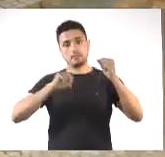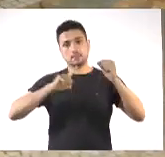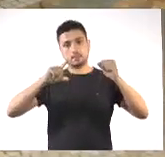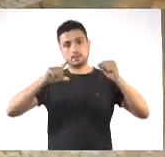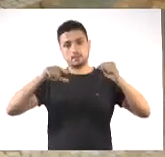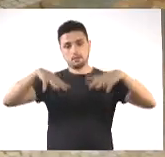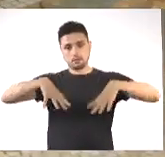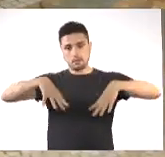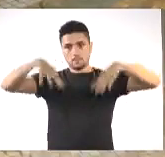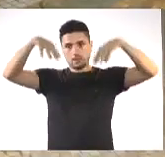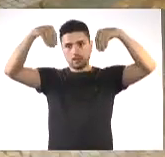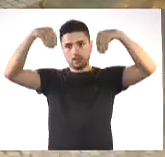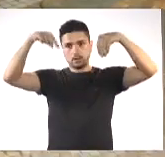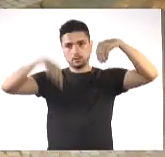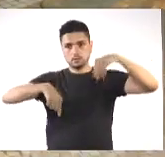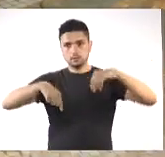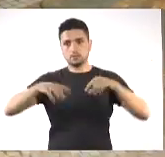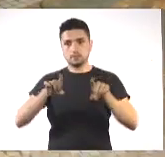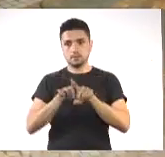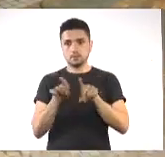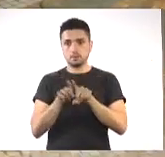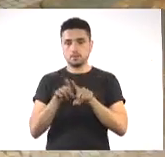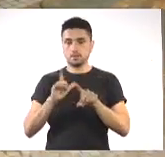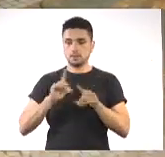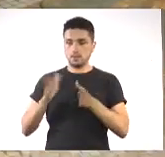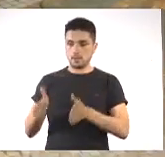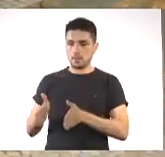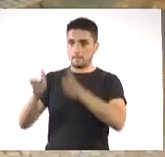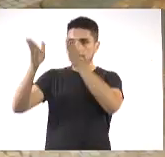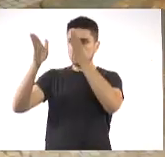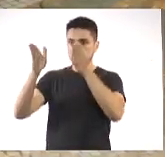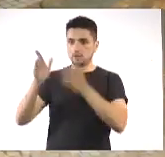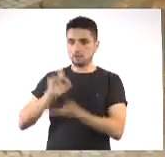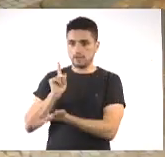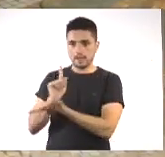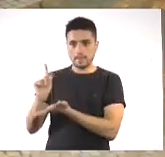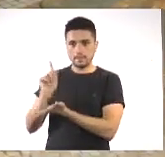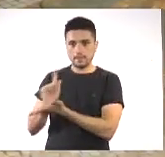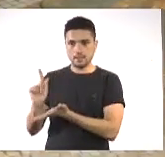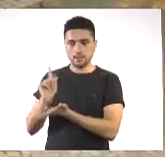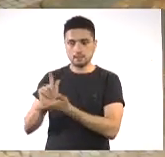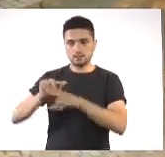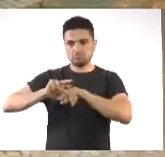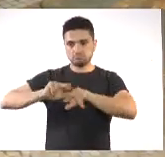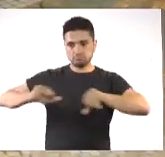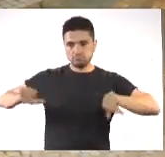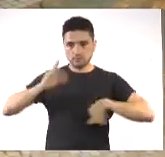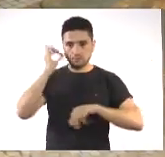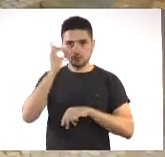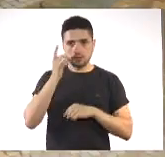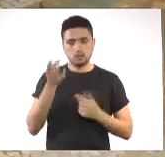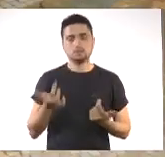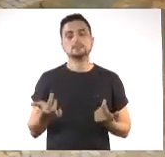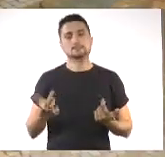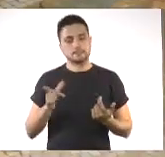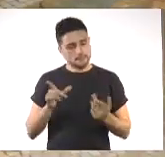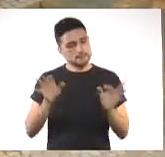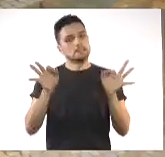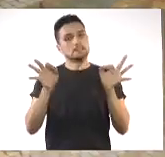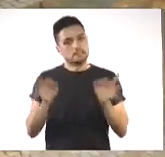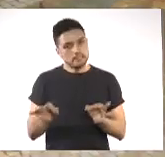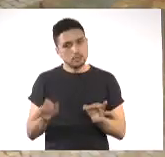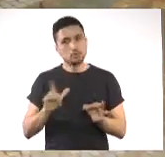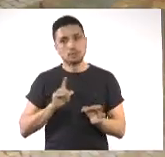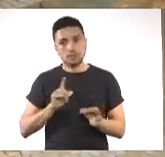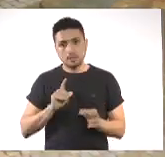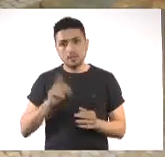e pelo prédio anexo do Gabinete dos Deputados, eu acho que, sem medo de errar, nós temos um trânsito